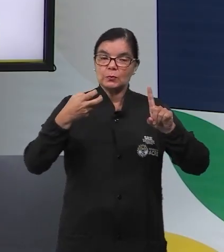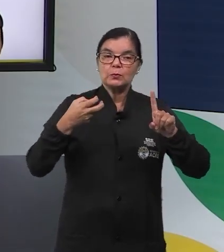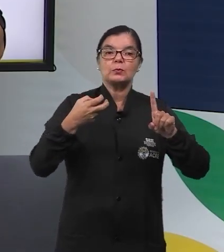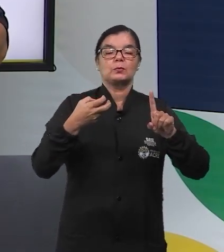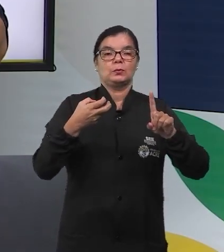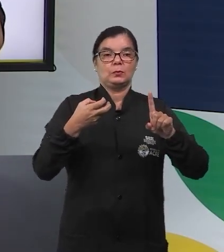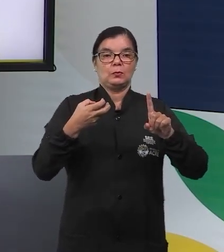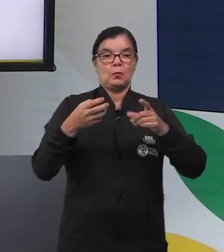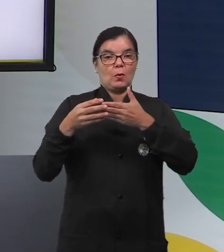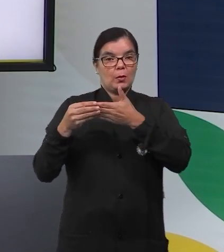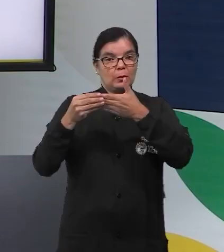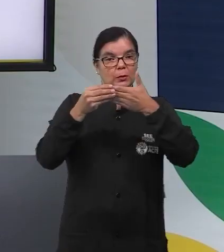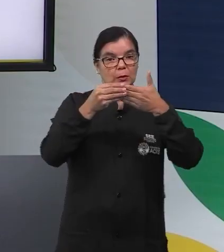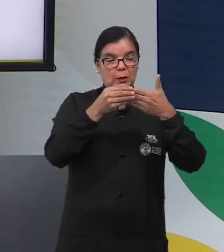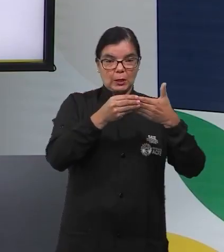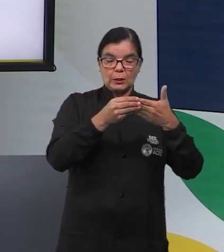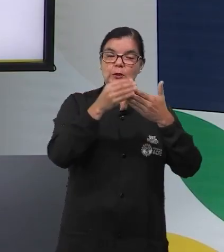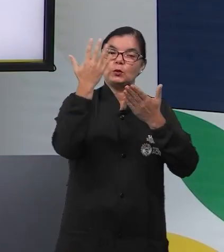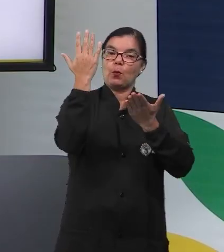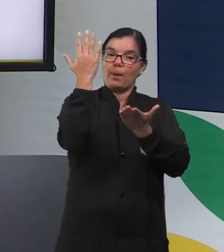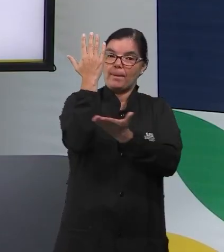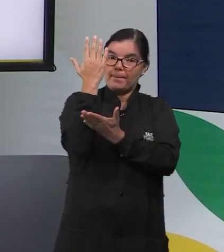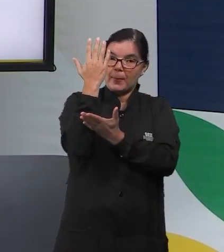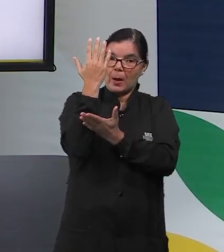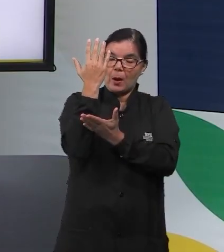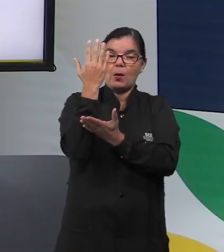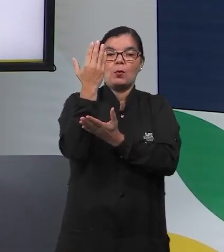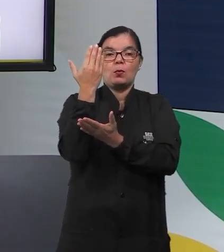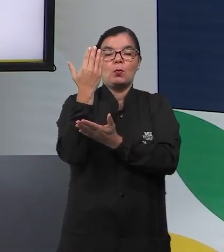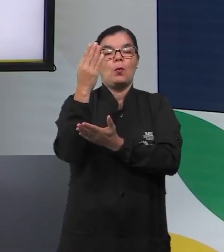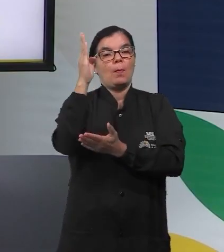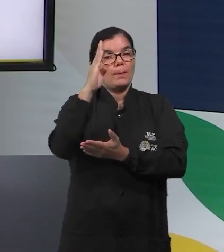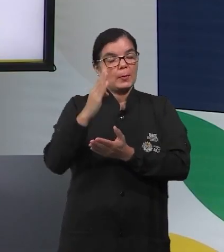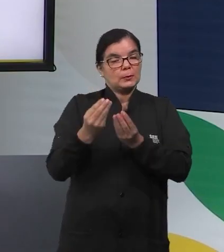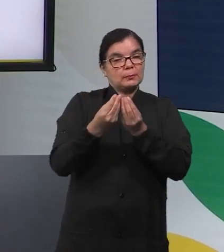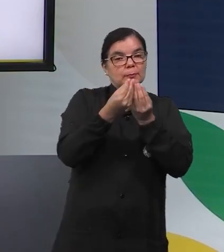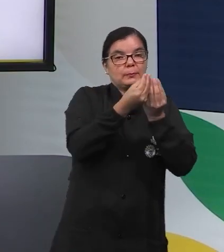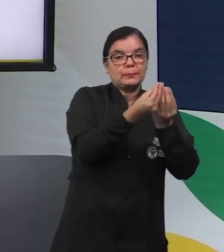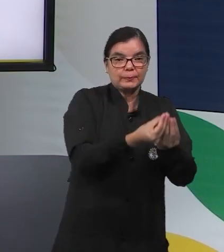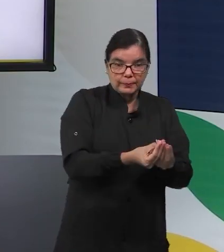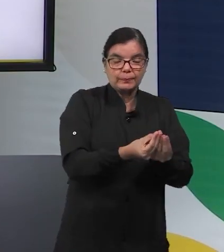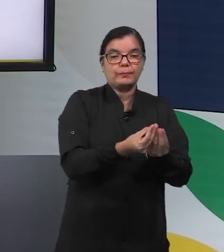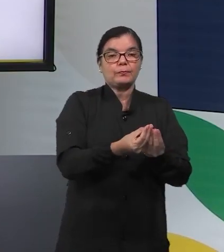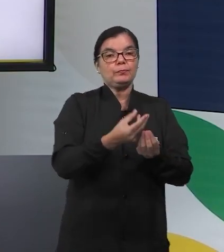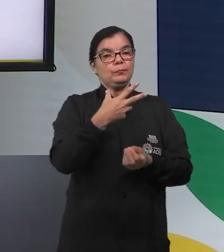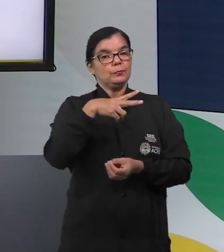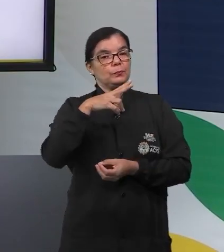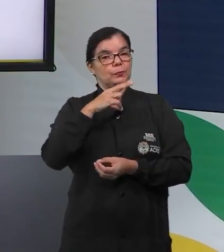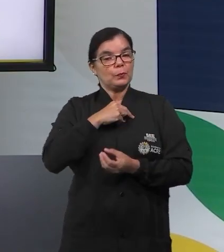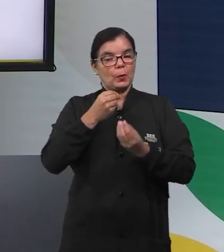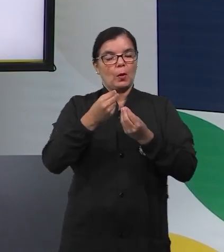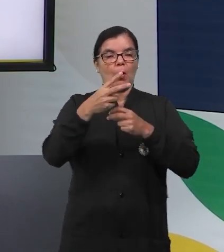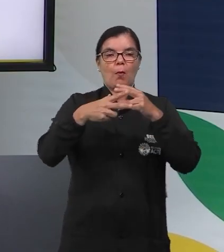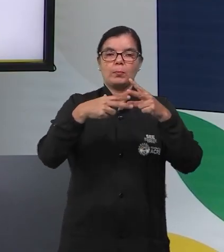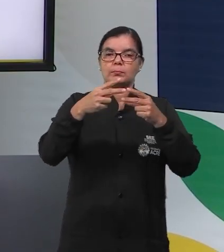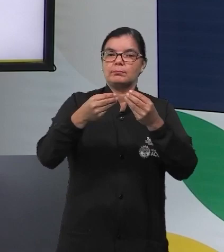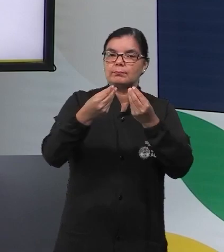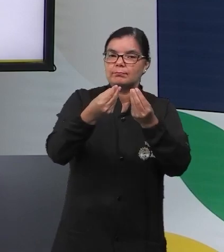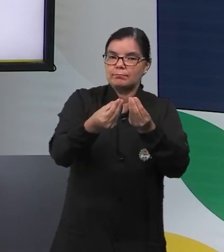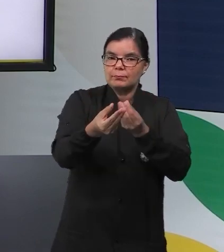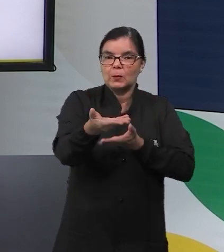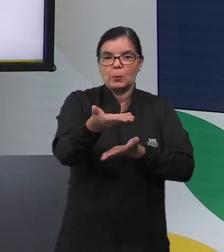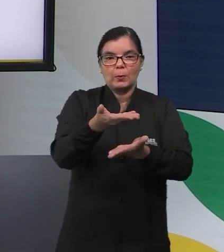eles traziam o pau-brasil para dentro das embarcações europeias, né, portuguesas. Os portugueses davam alguns presentes em